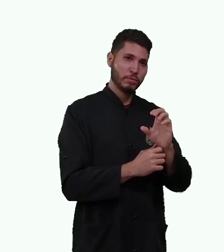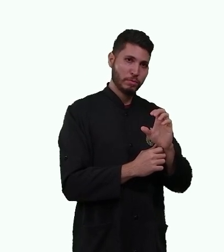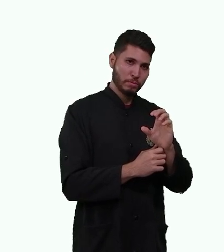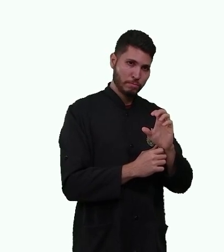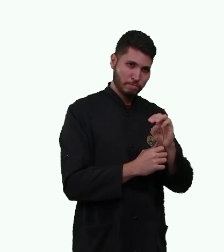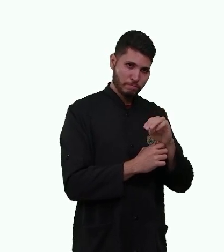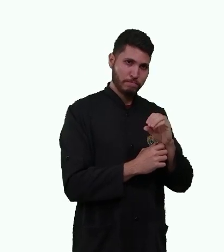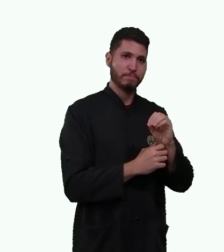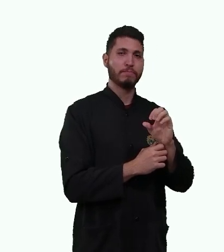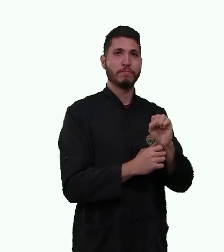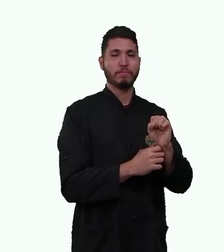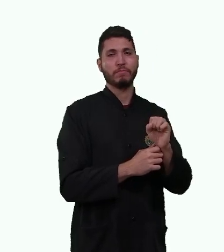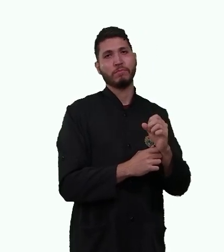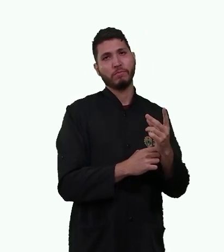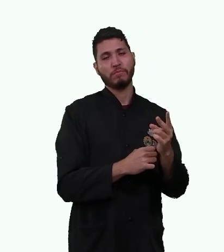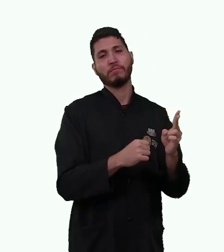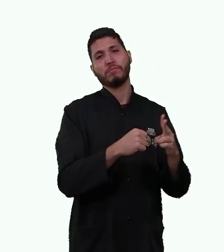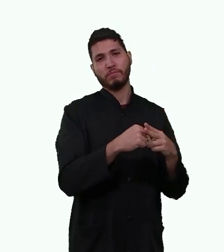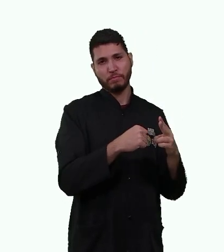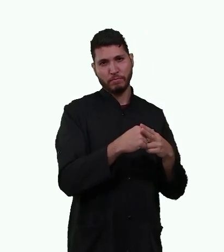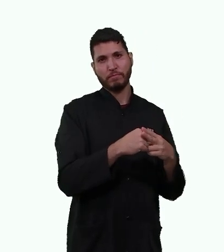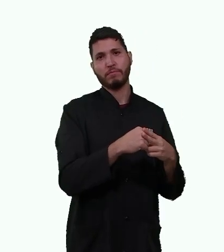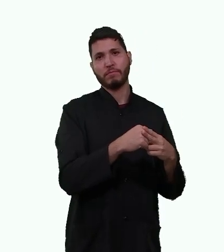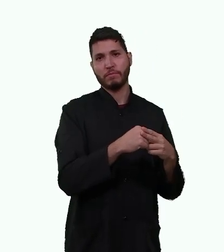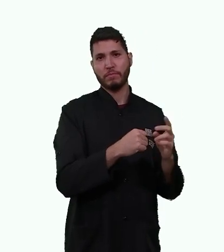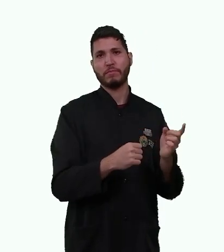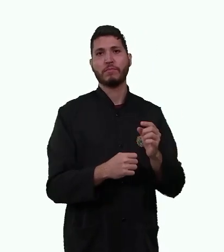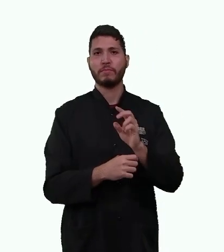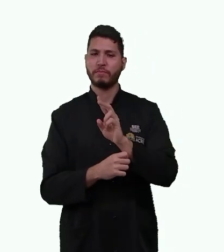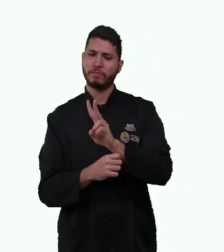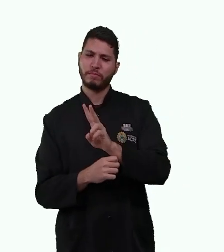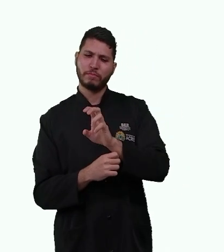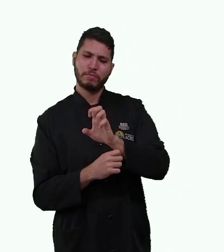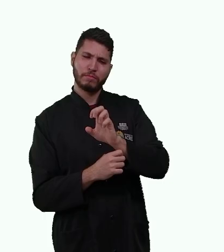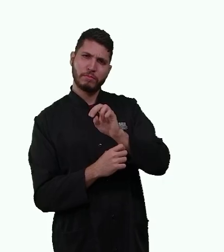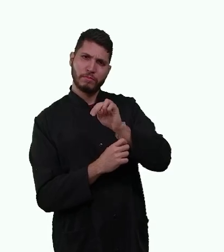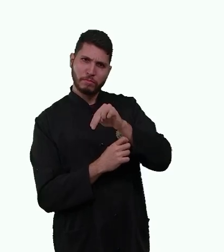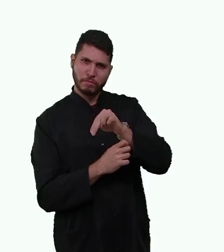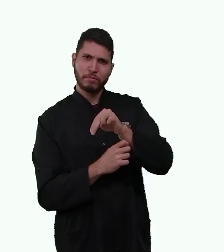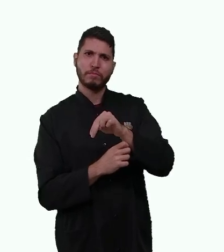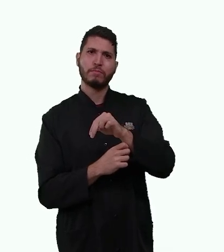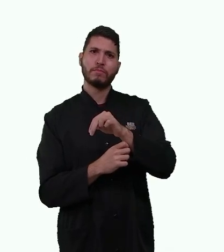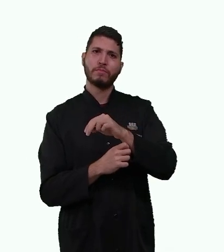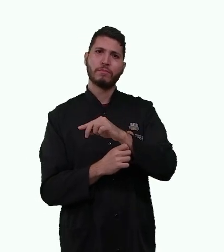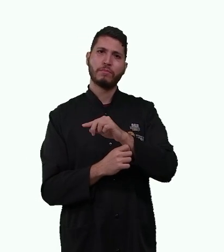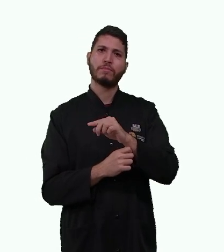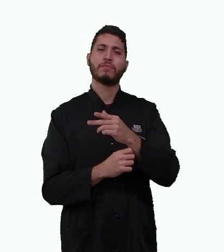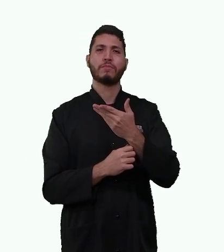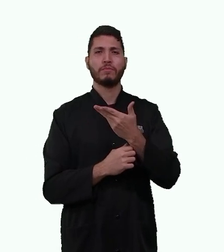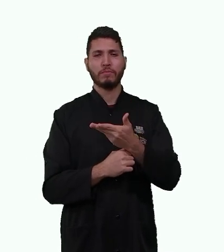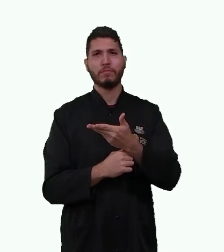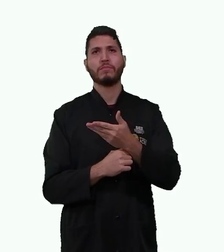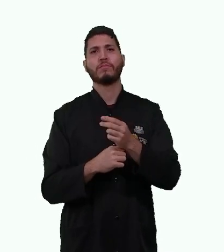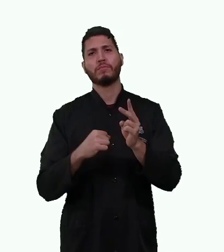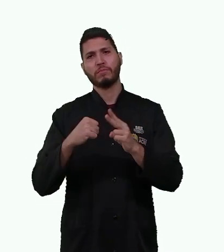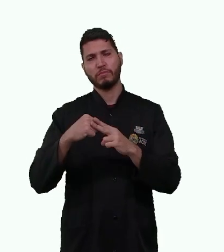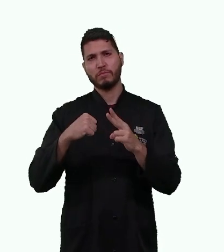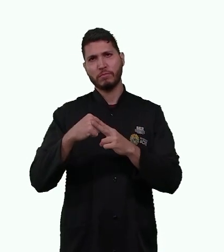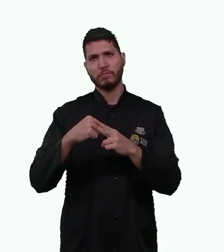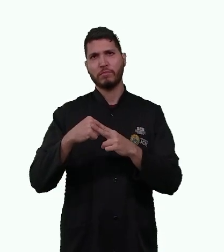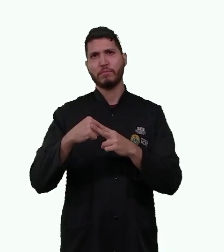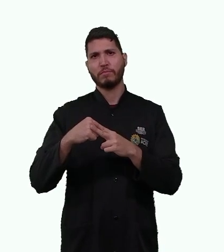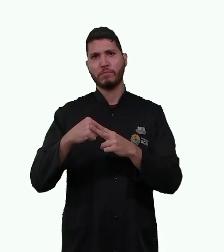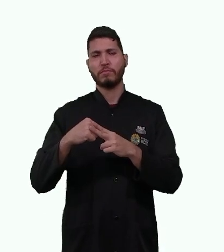do verbo correr. E ellos ven la televisión. Temos a conjugação do